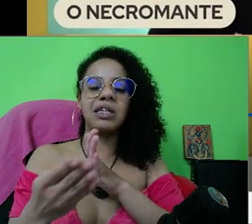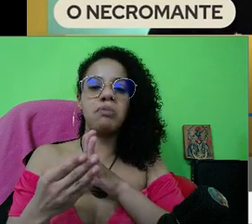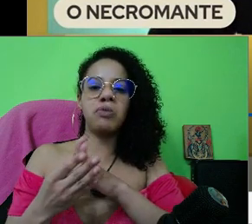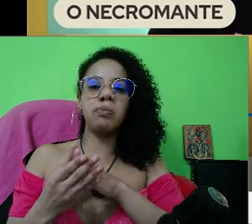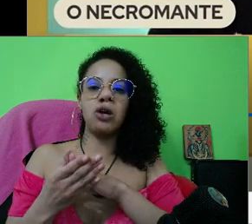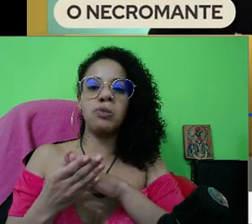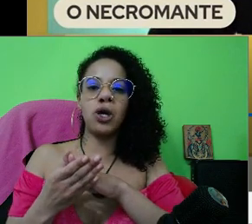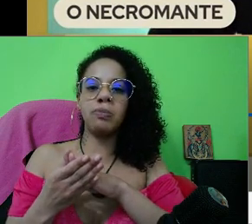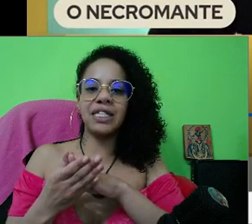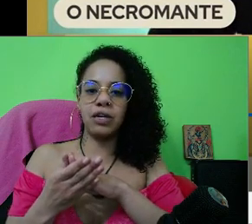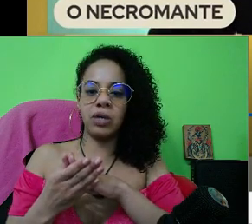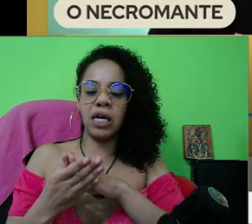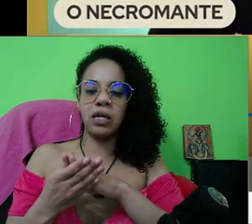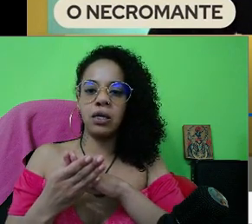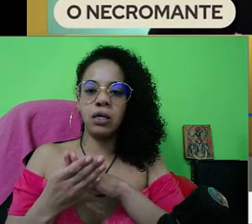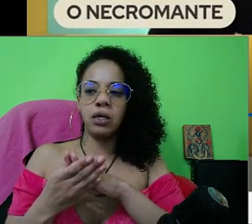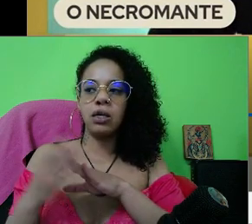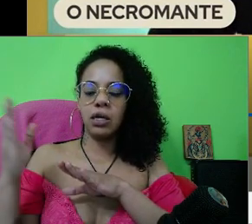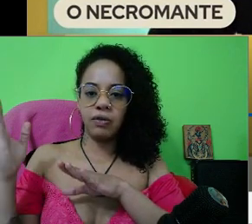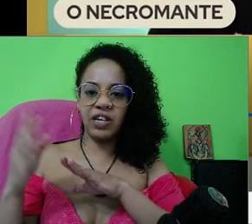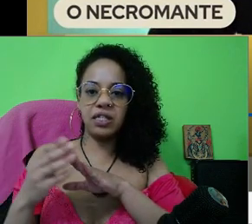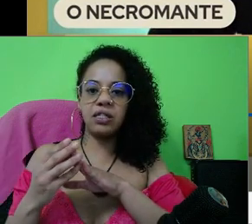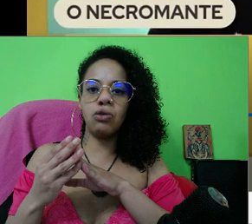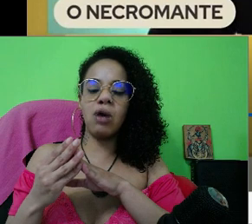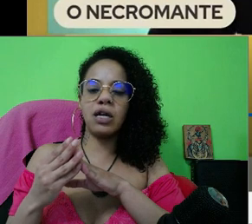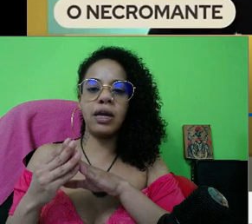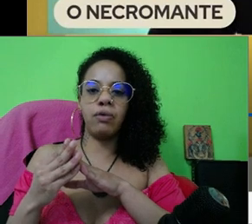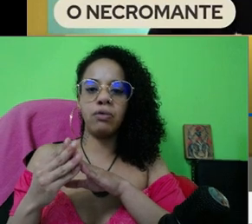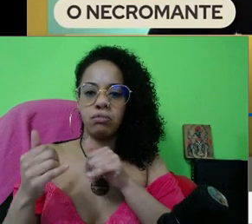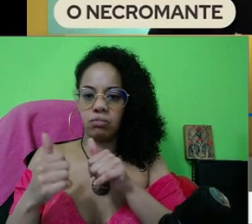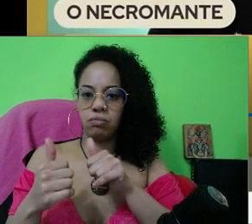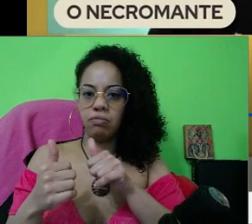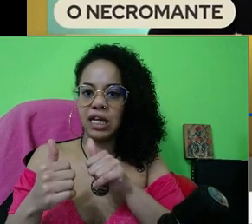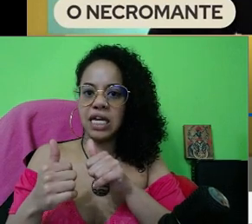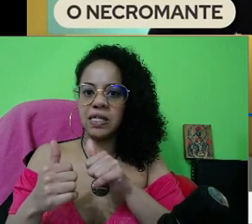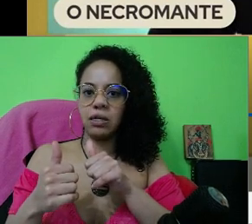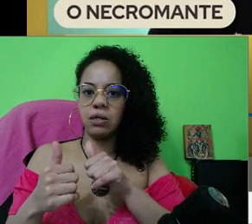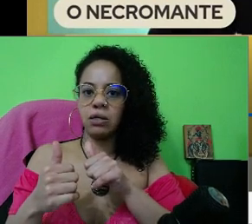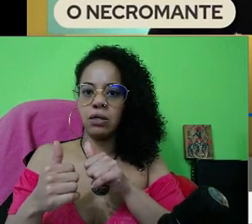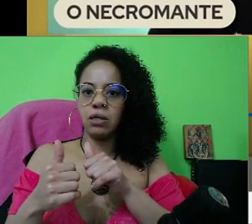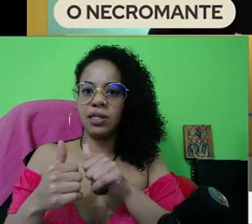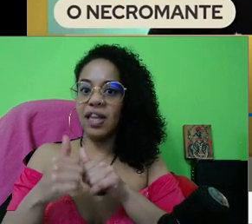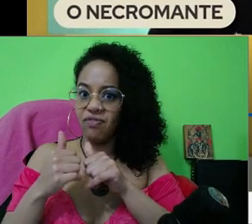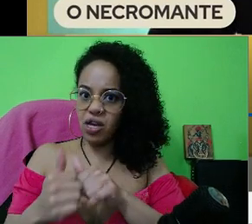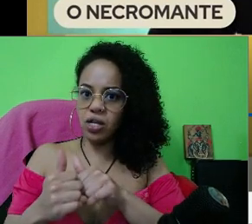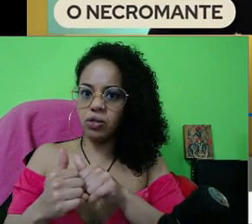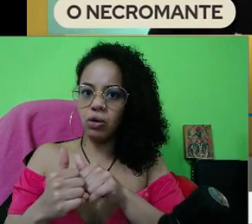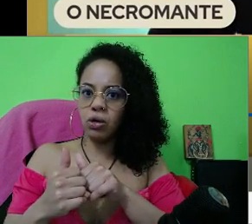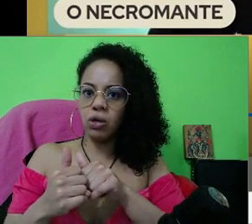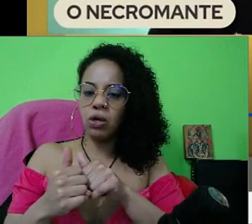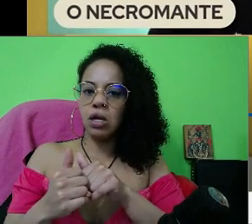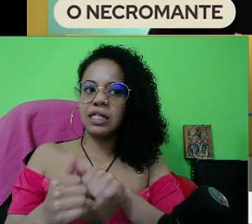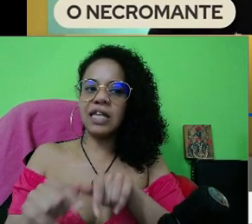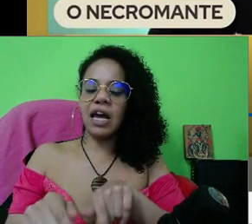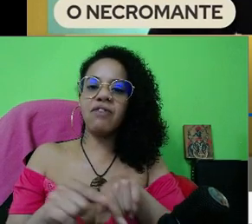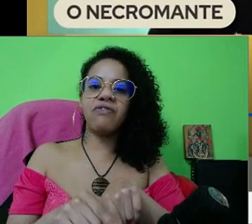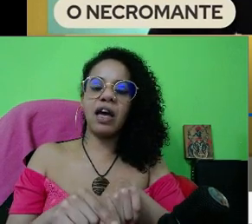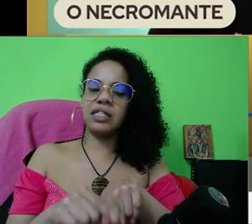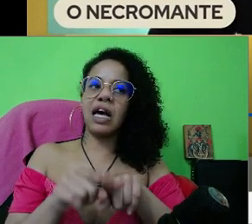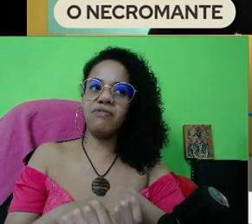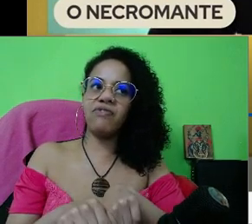faz eleição que você sabe muito bem Como que começaram né fascista no quartel beleza teve isso